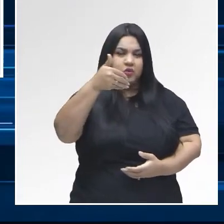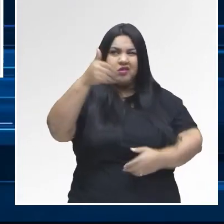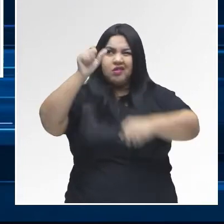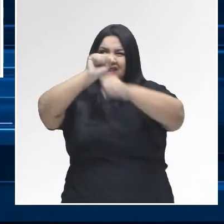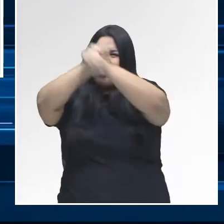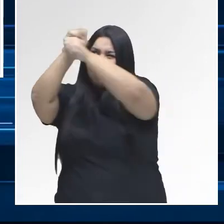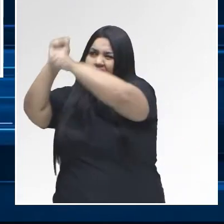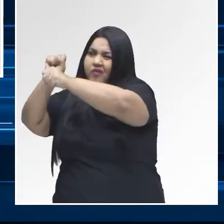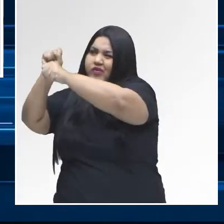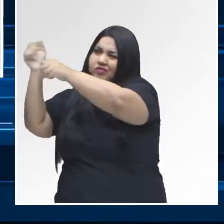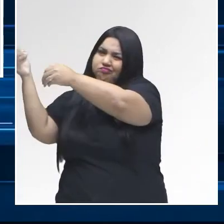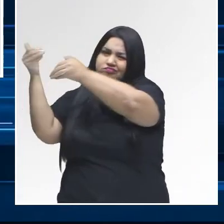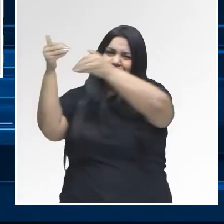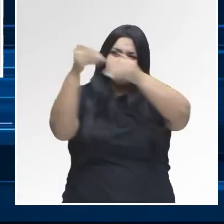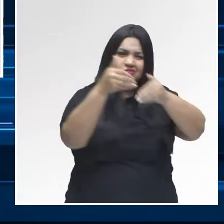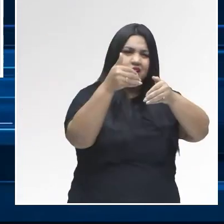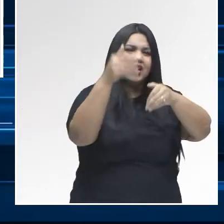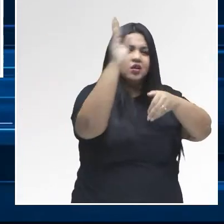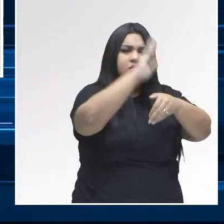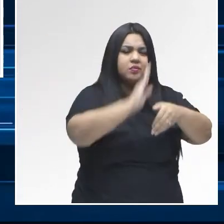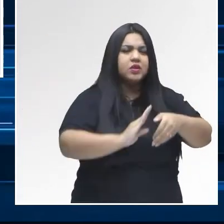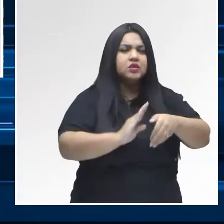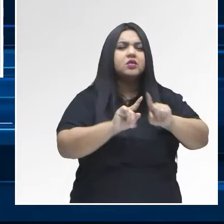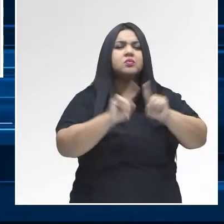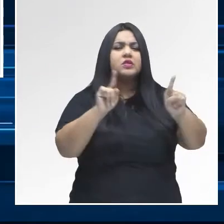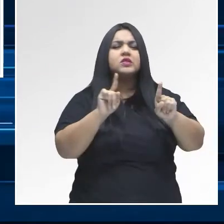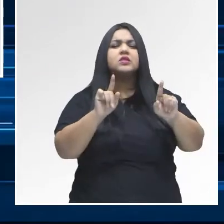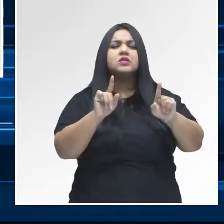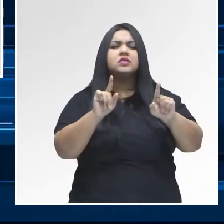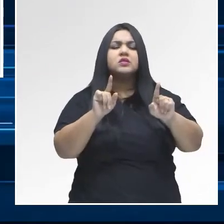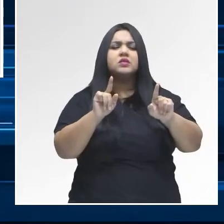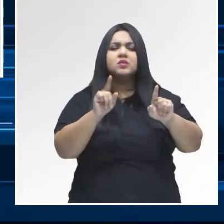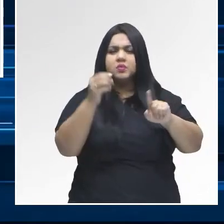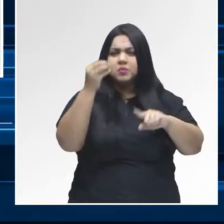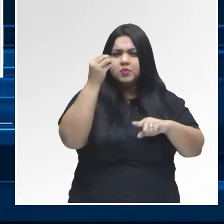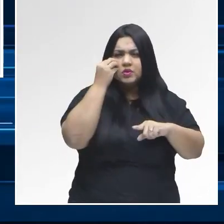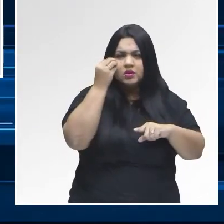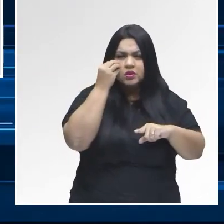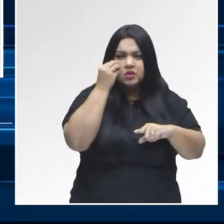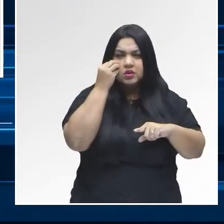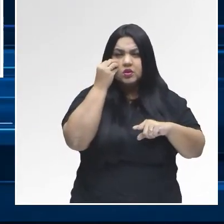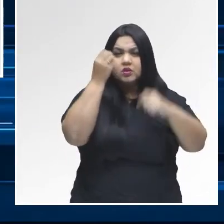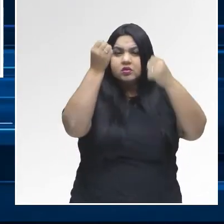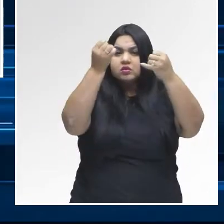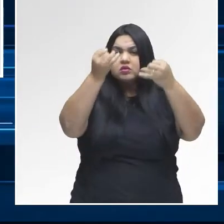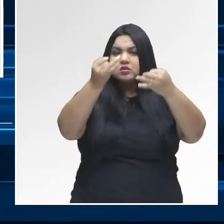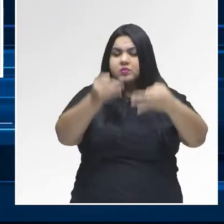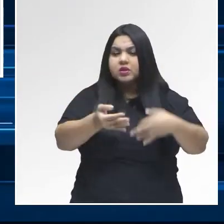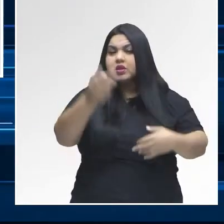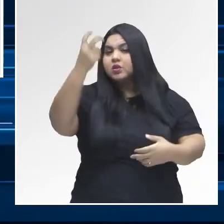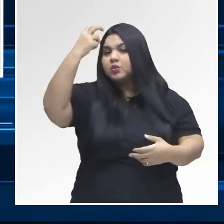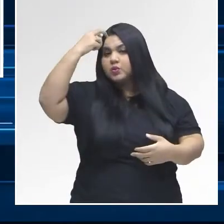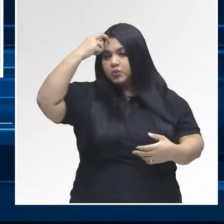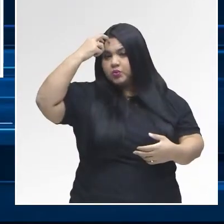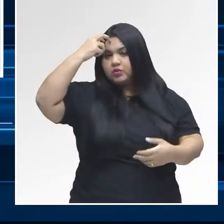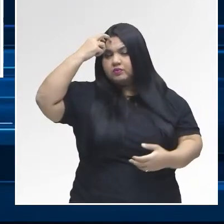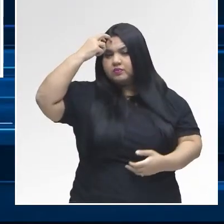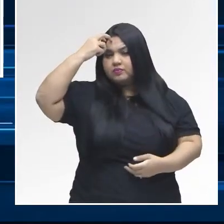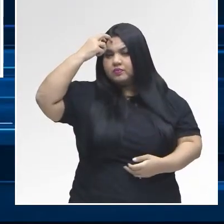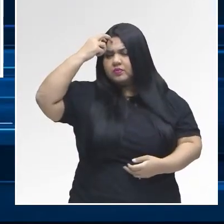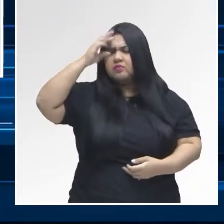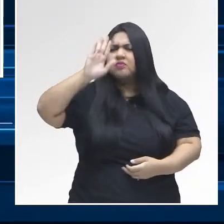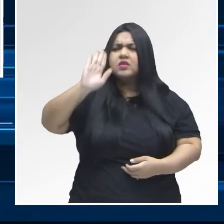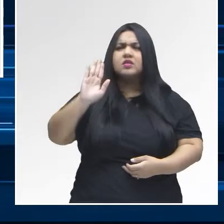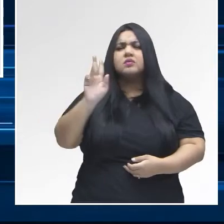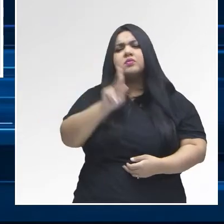da África. Mas antes de a gente passar para essa questão, você observa aí que nós estamos falando de cultura. E,